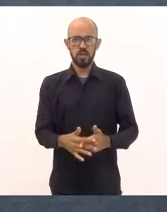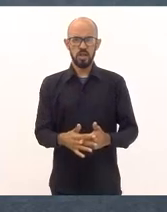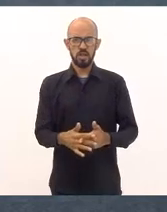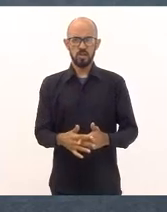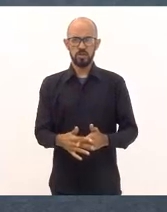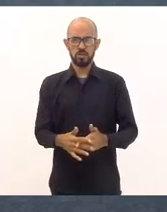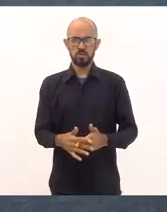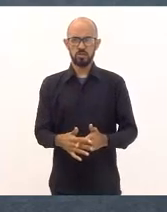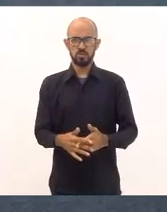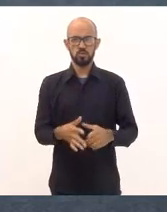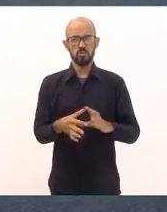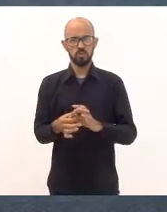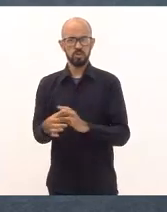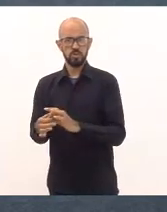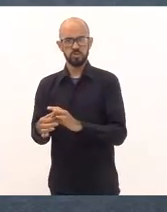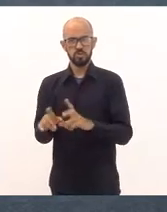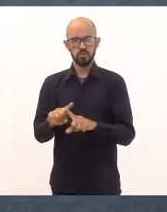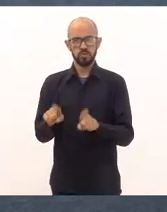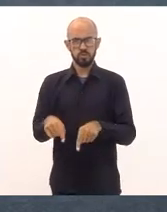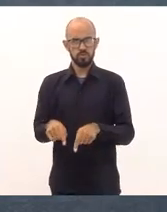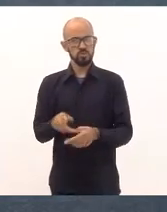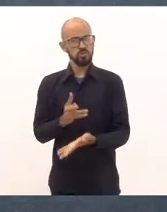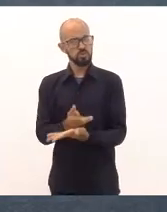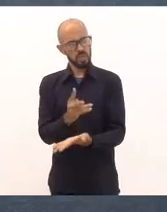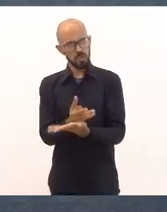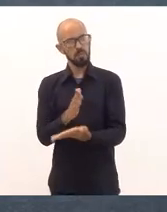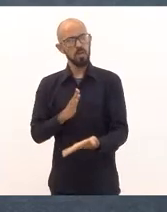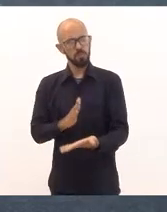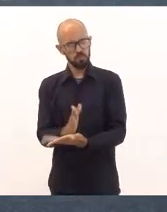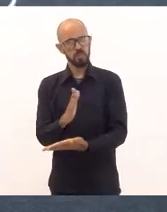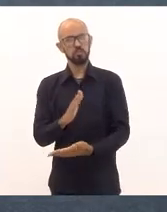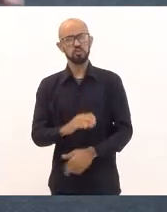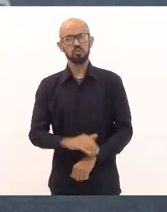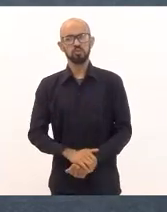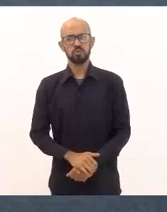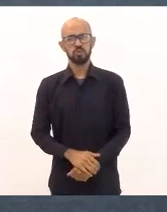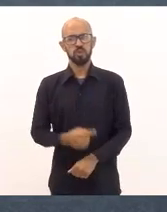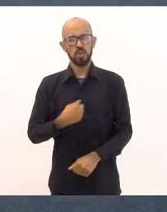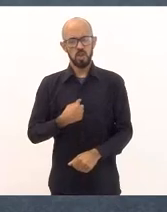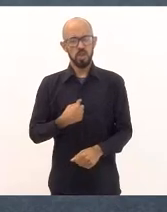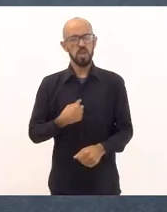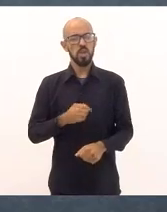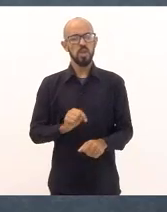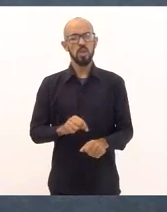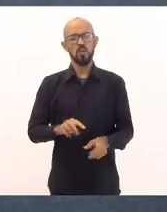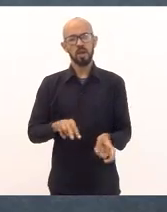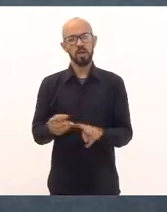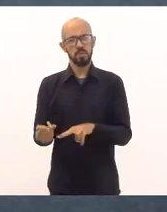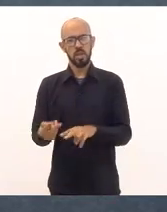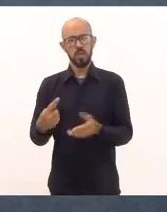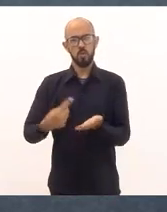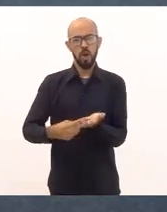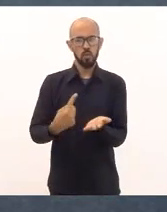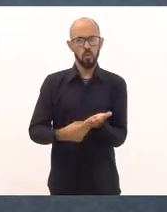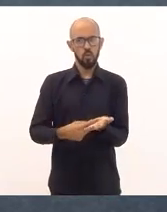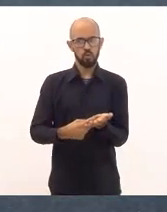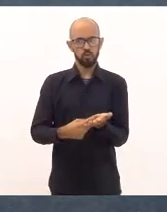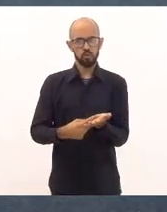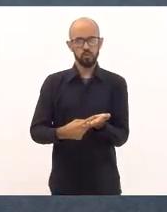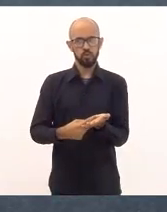servidores, sempre aprovamos. Então, encaminhei um acordo mediado